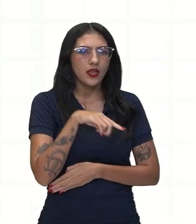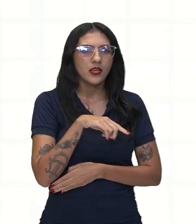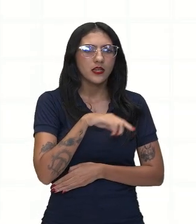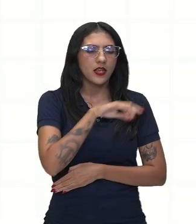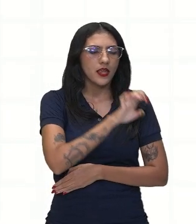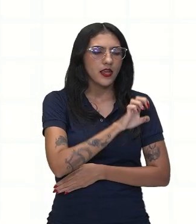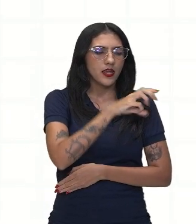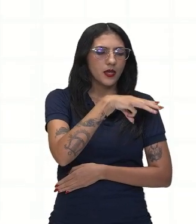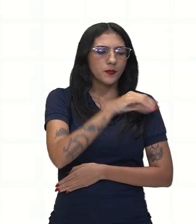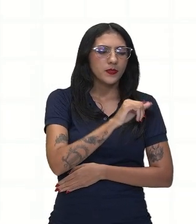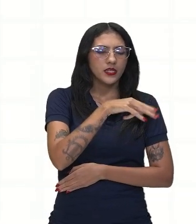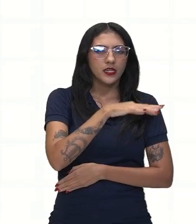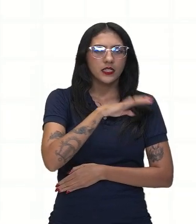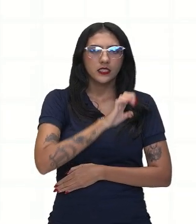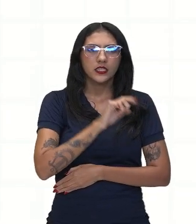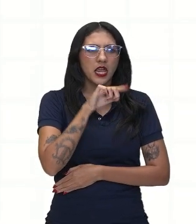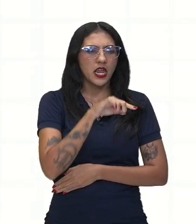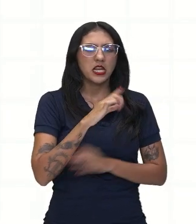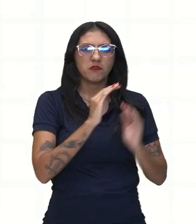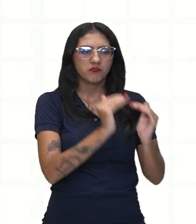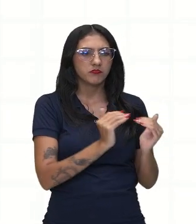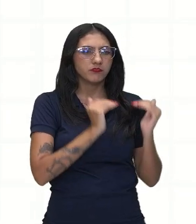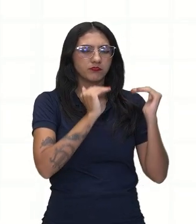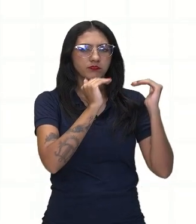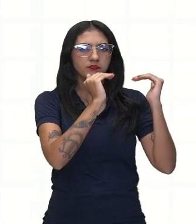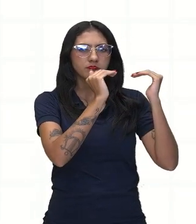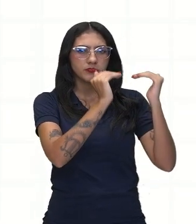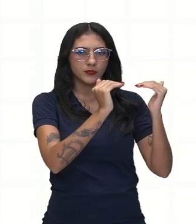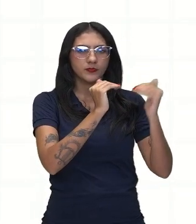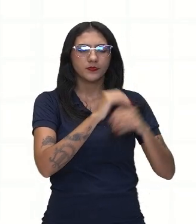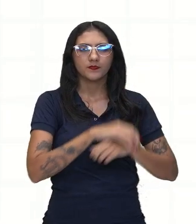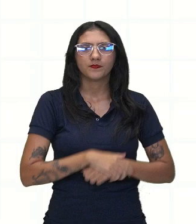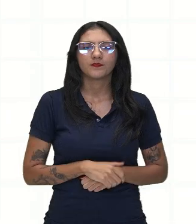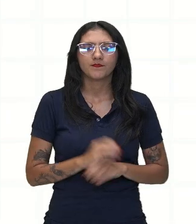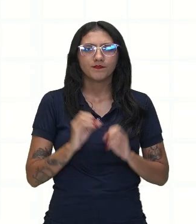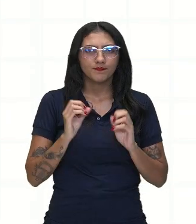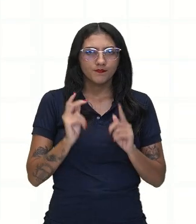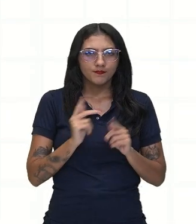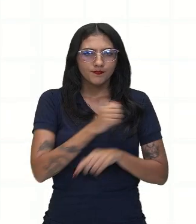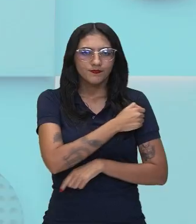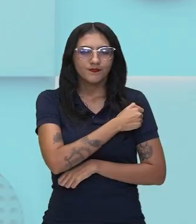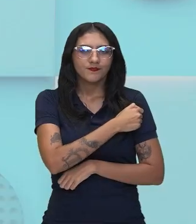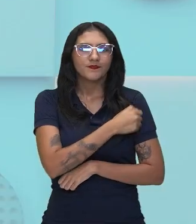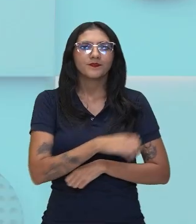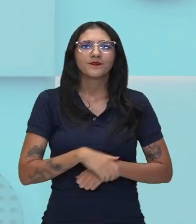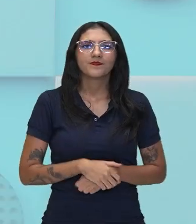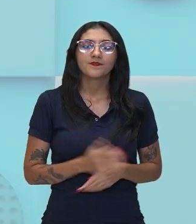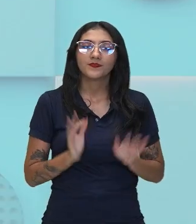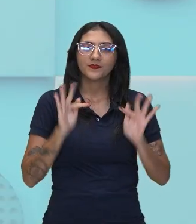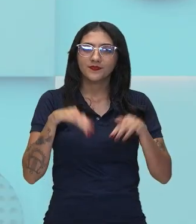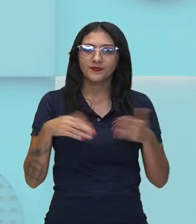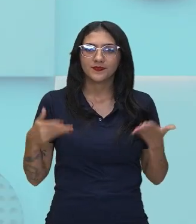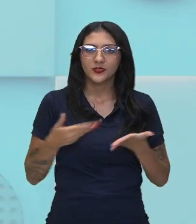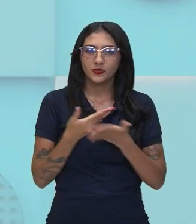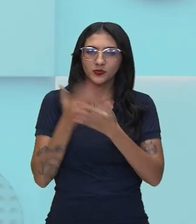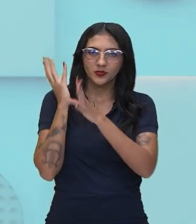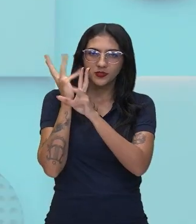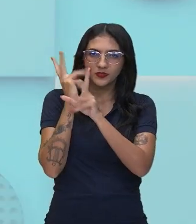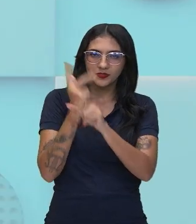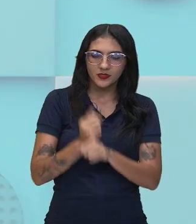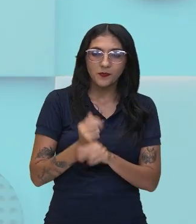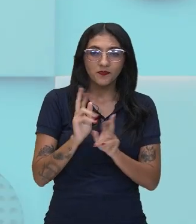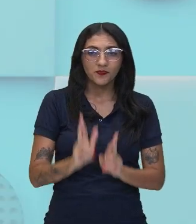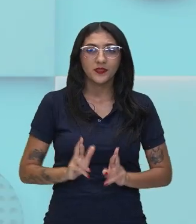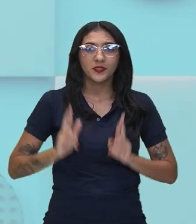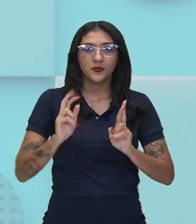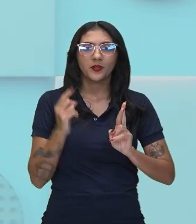excelente, é alto, está ali numa postura maior. Certo, pessoal? Então essa foi nossa aula de revisão. Eu espero que